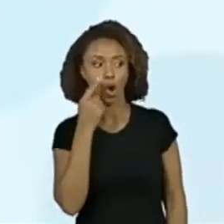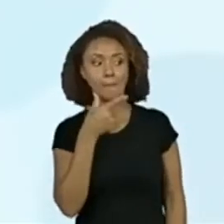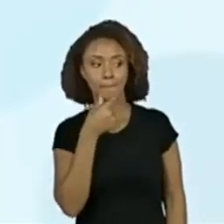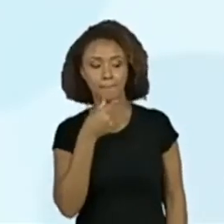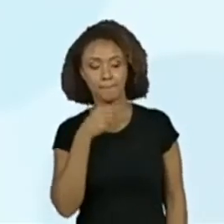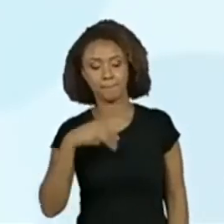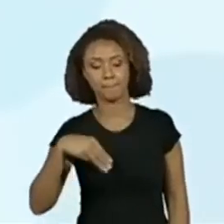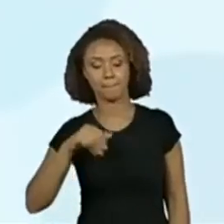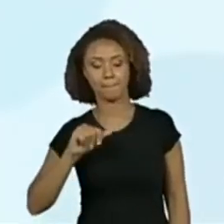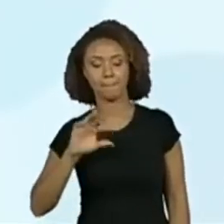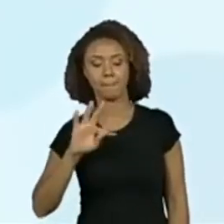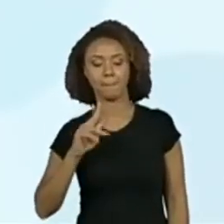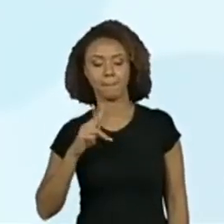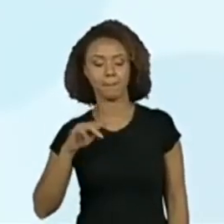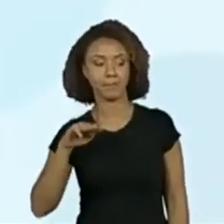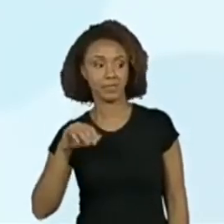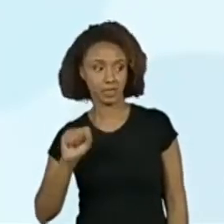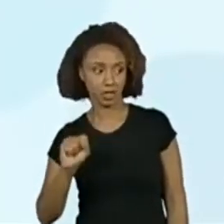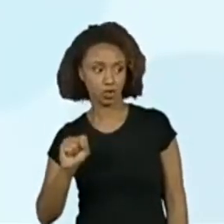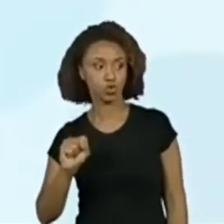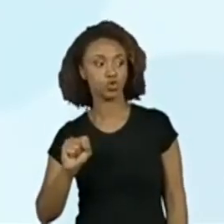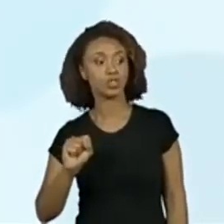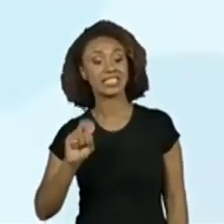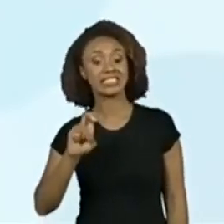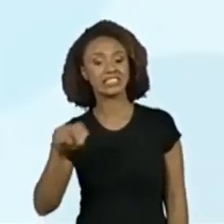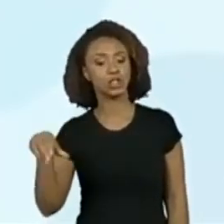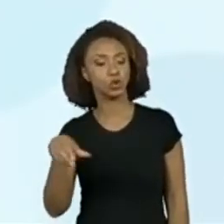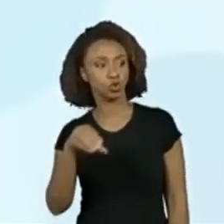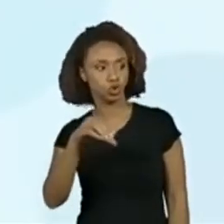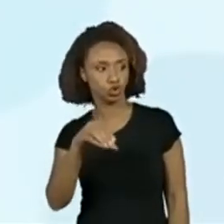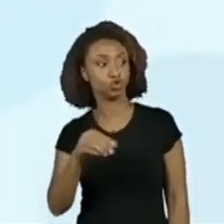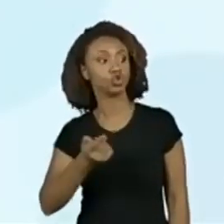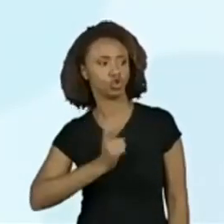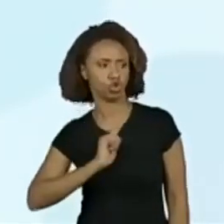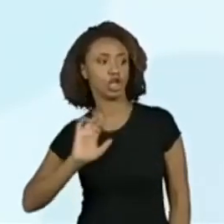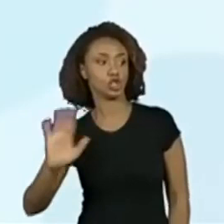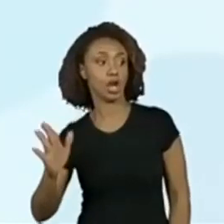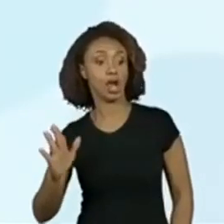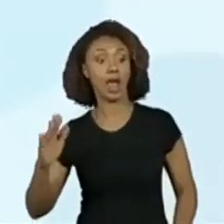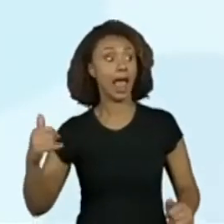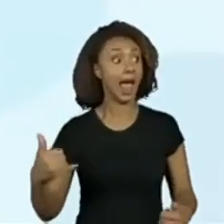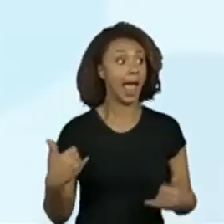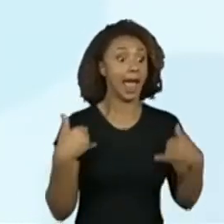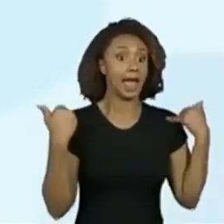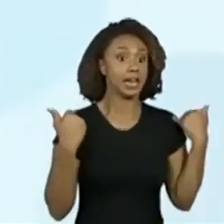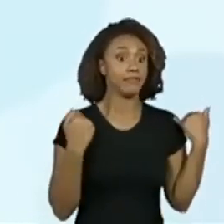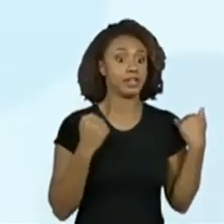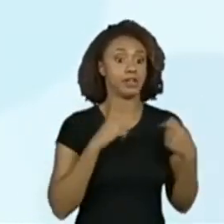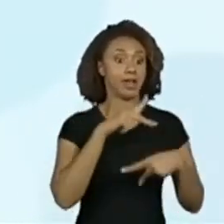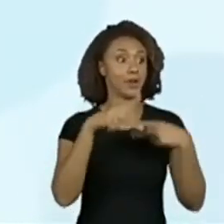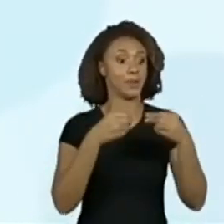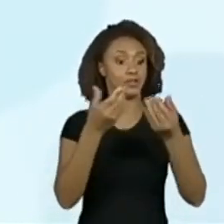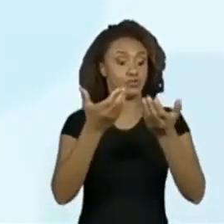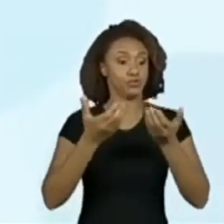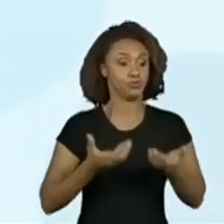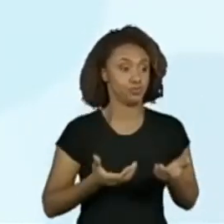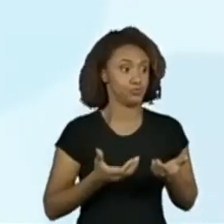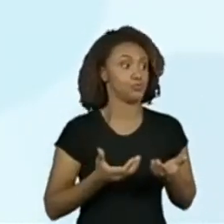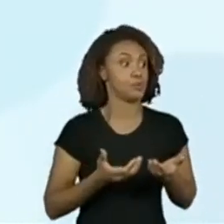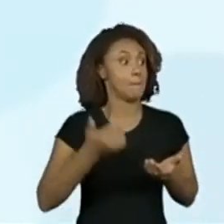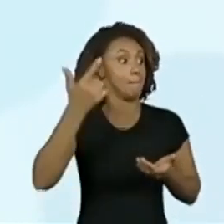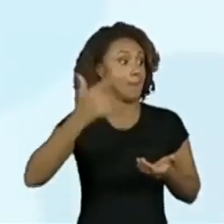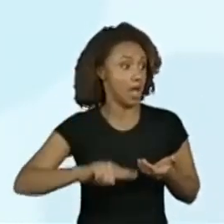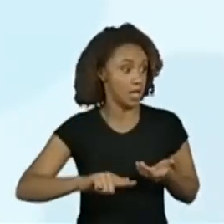cinco carrinhos ganhou alguns no seu aniversário agora Mateus tem 12